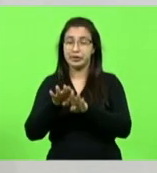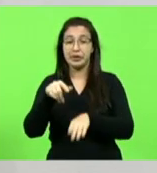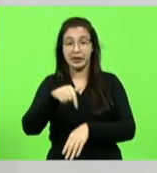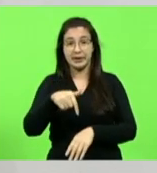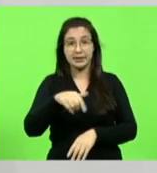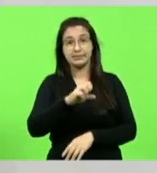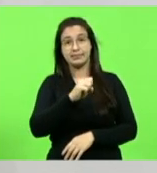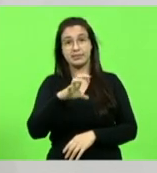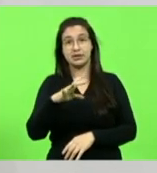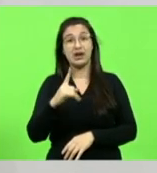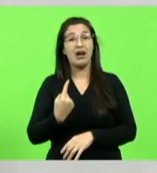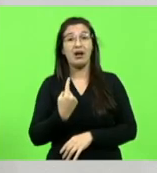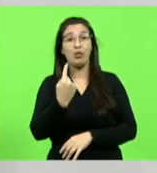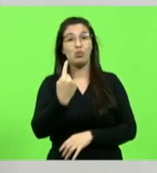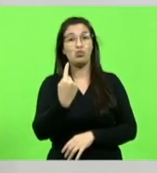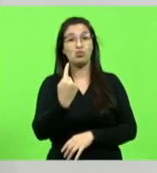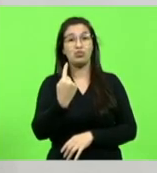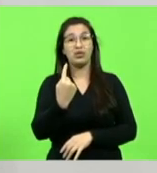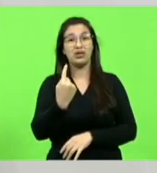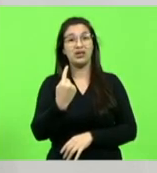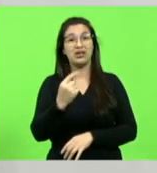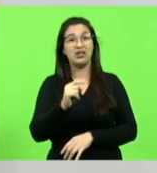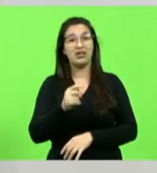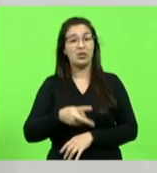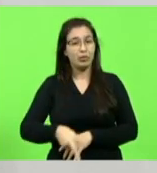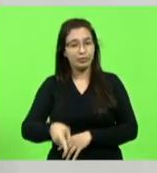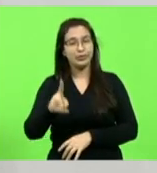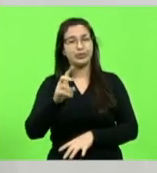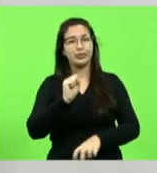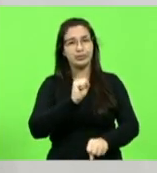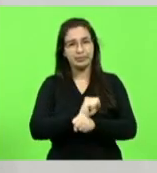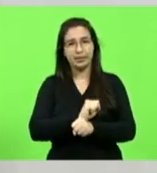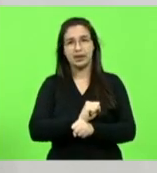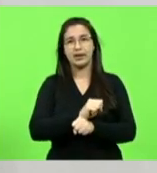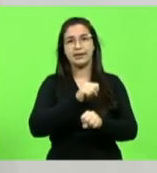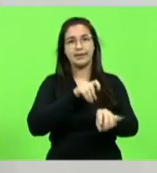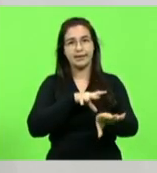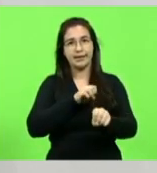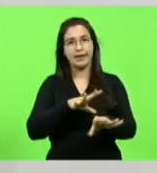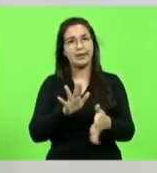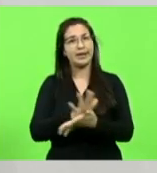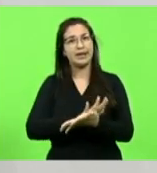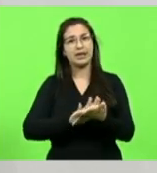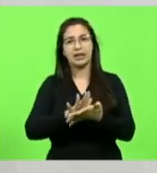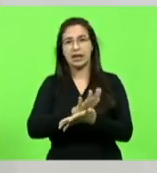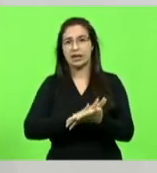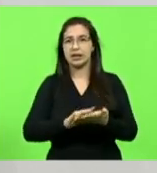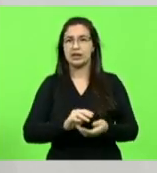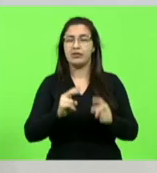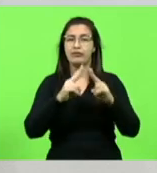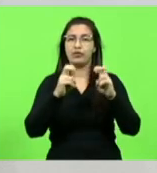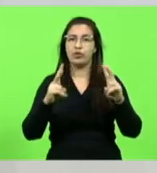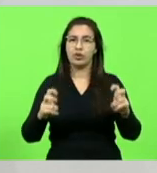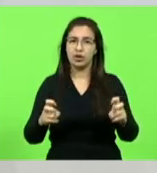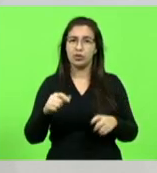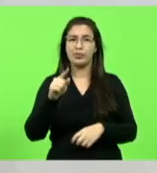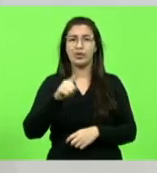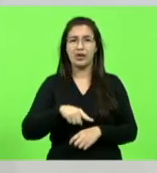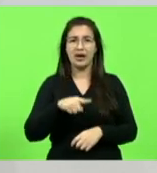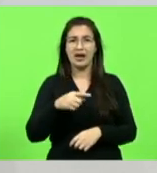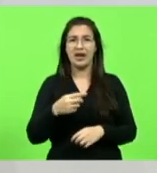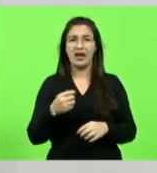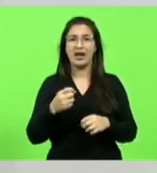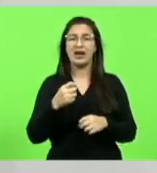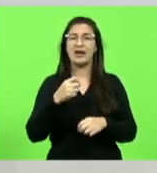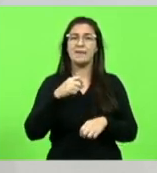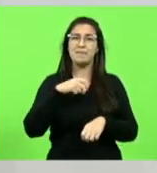que continua com isso. A nossa capital, Florianópolis, é uma das cidades que está há mais tempo